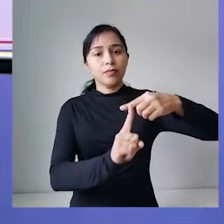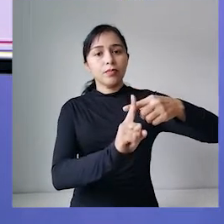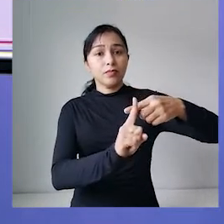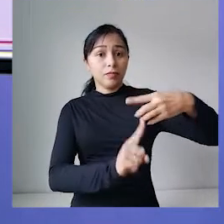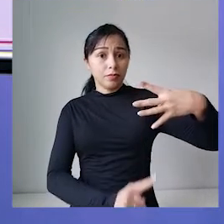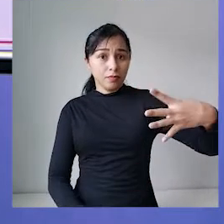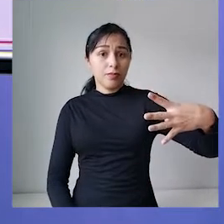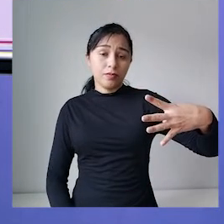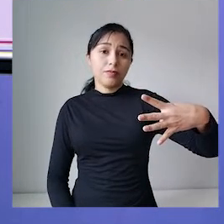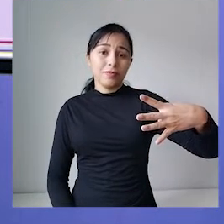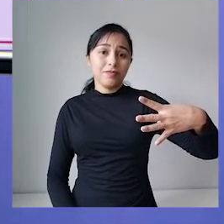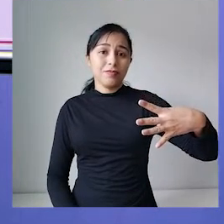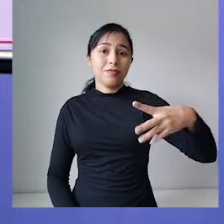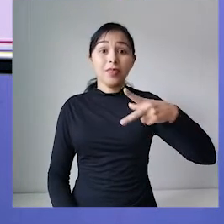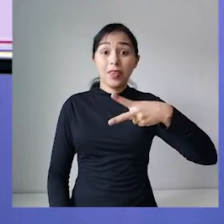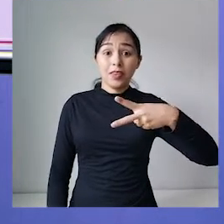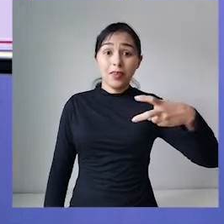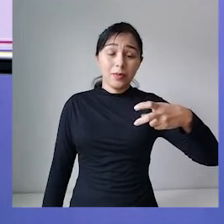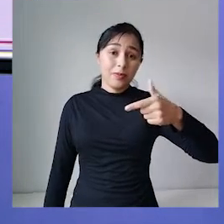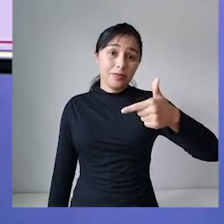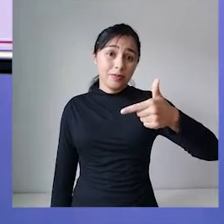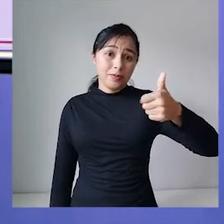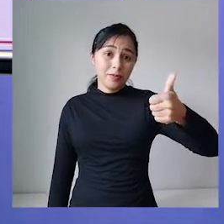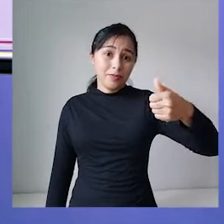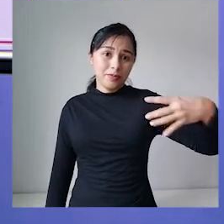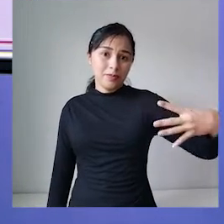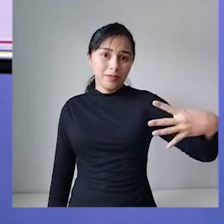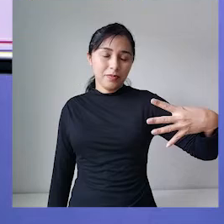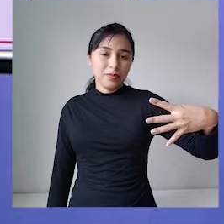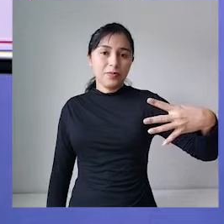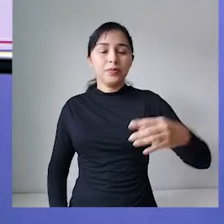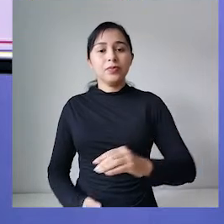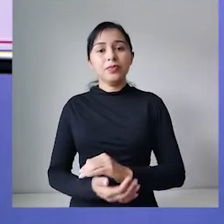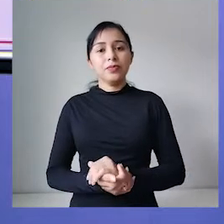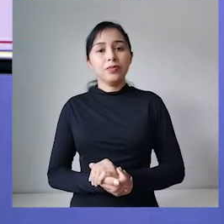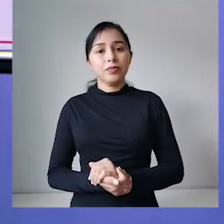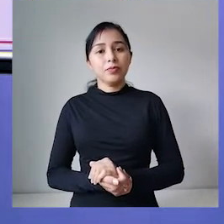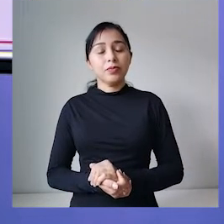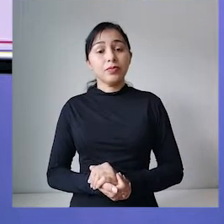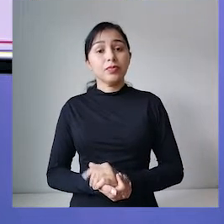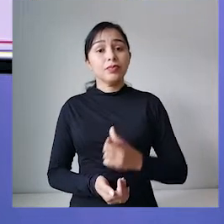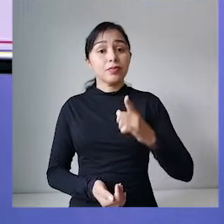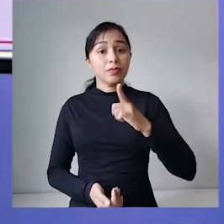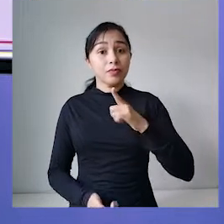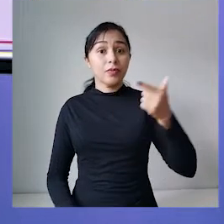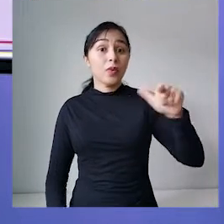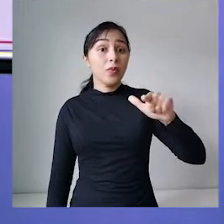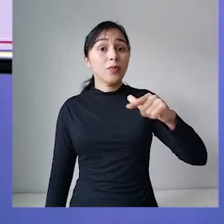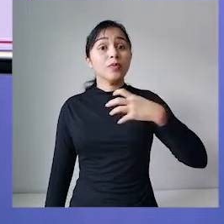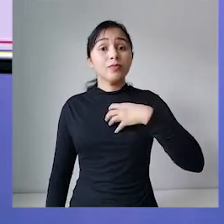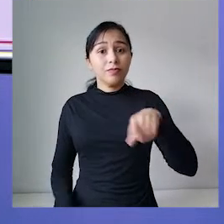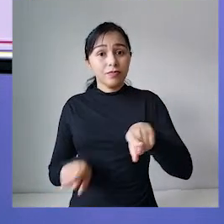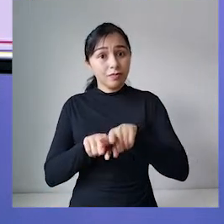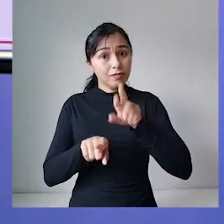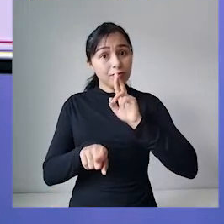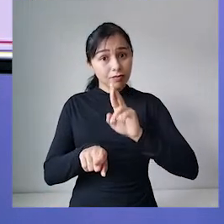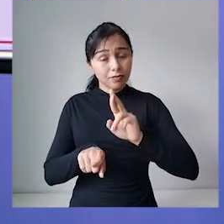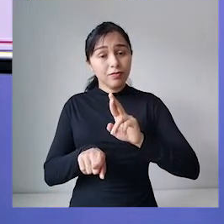a 214. Nós podemos também fazer essa decomposição da seguinte